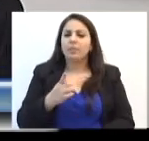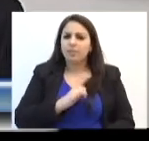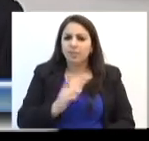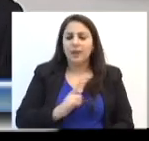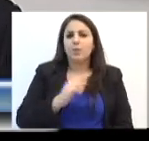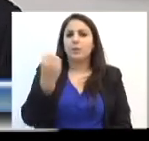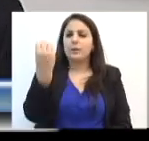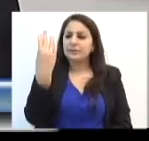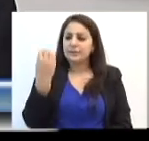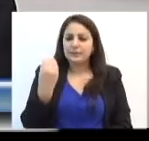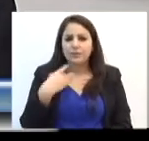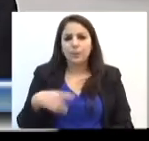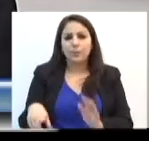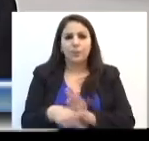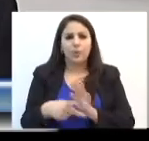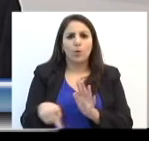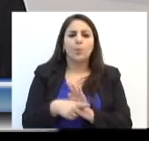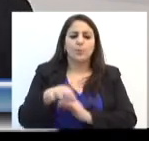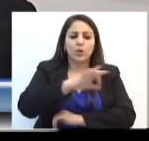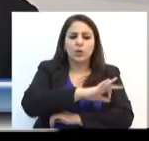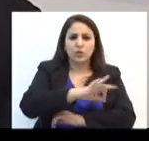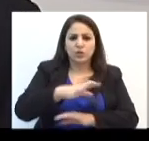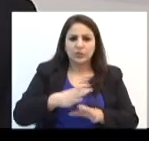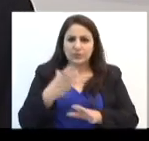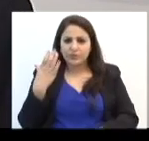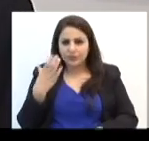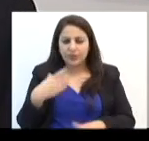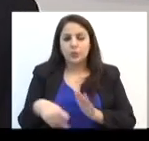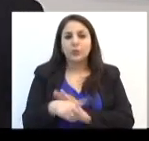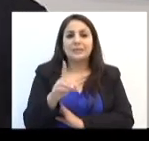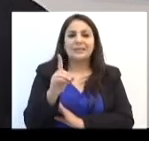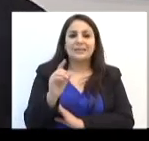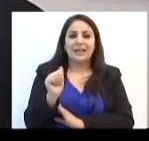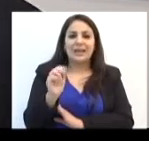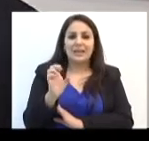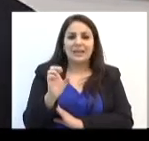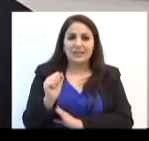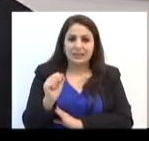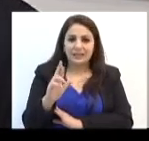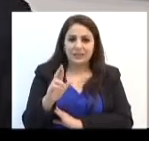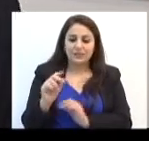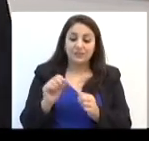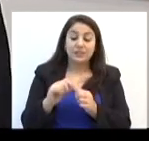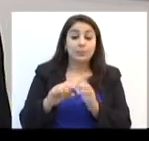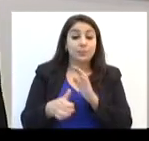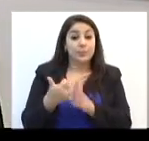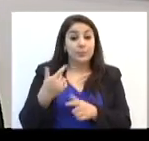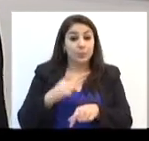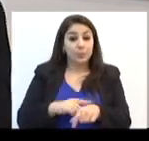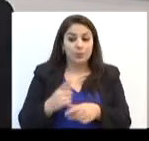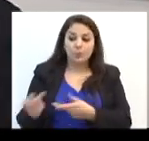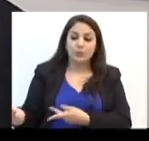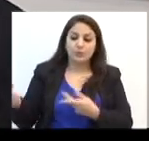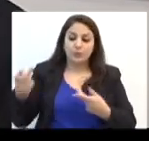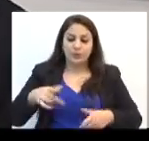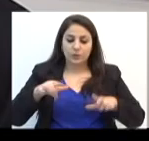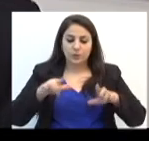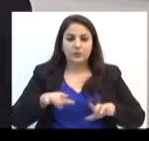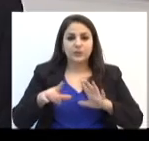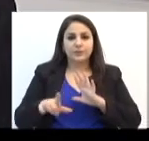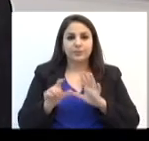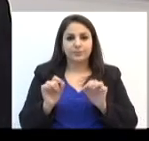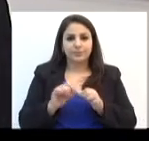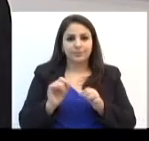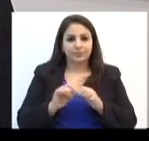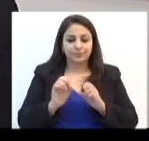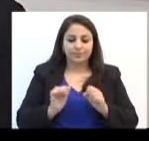sinalização dos engenheiros do DAER de fazer, num primeiro momento, uma visita ao local e uma